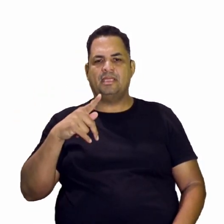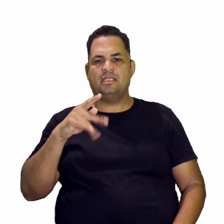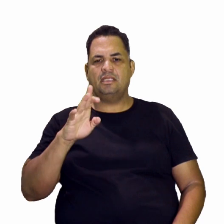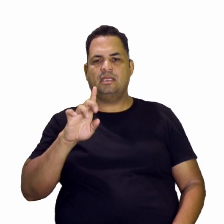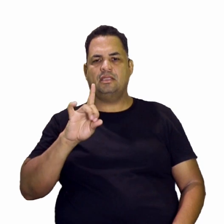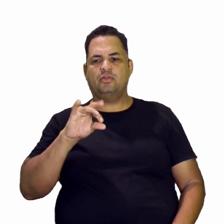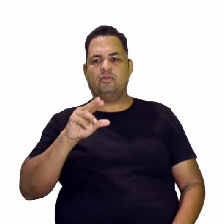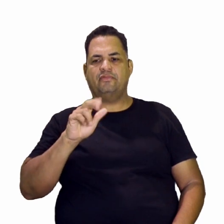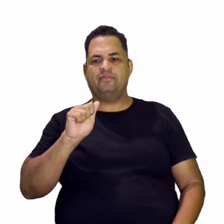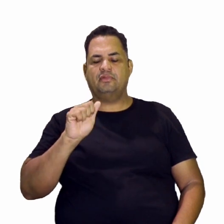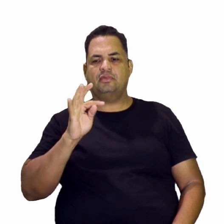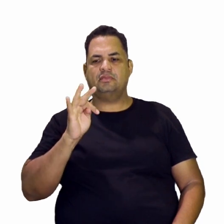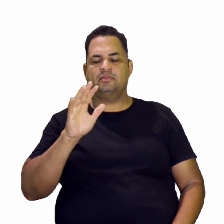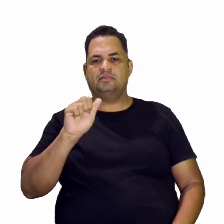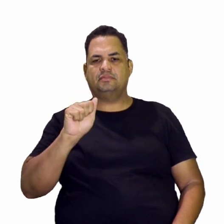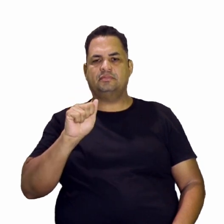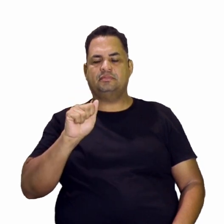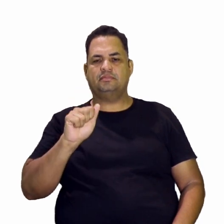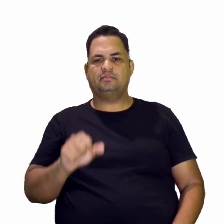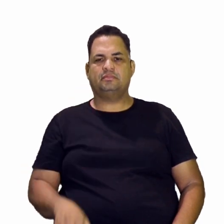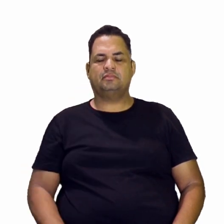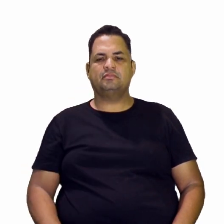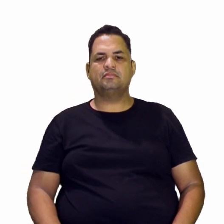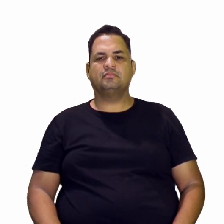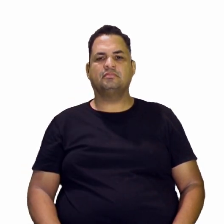pteridófitas, tá?